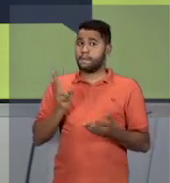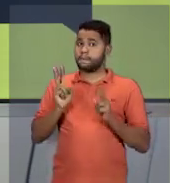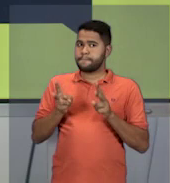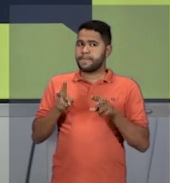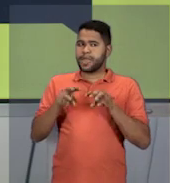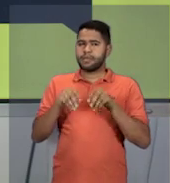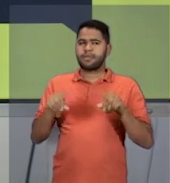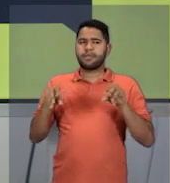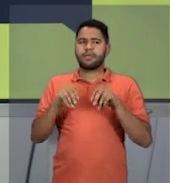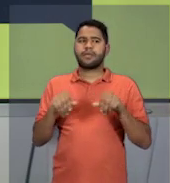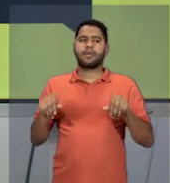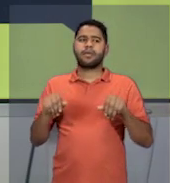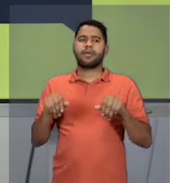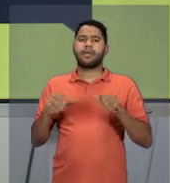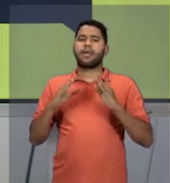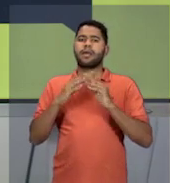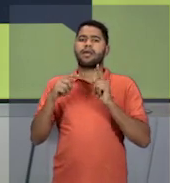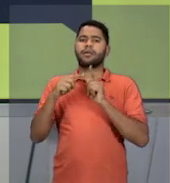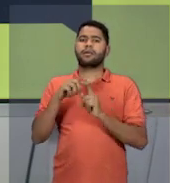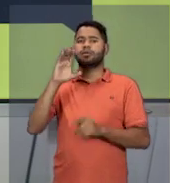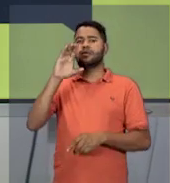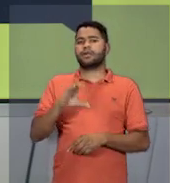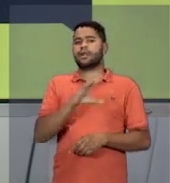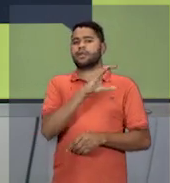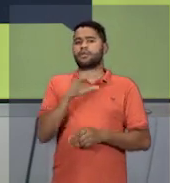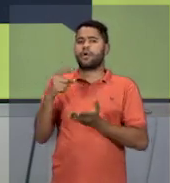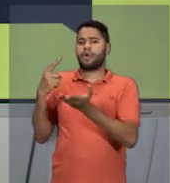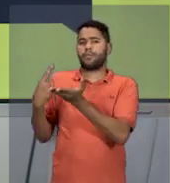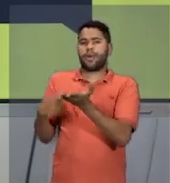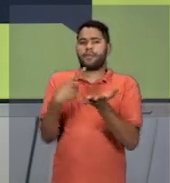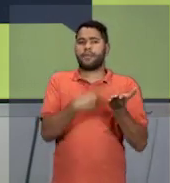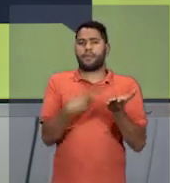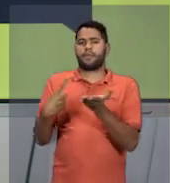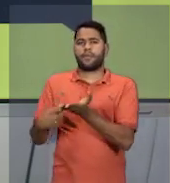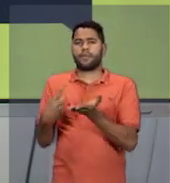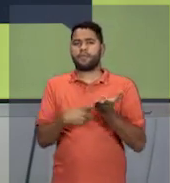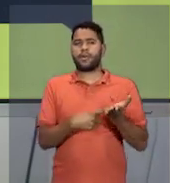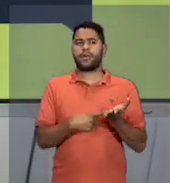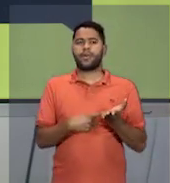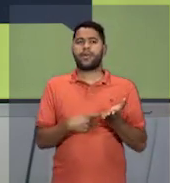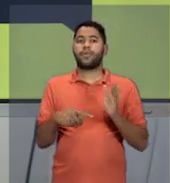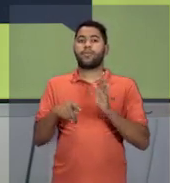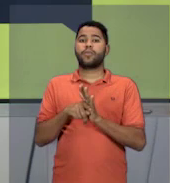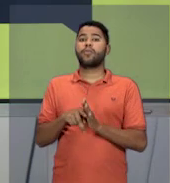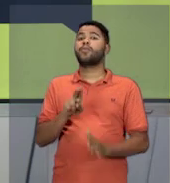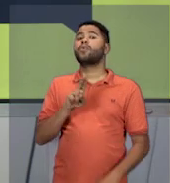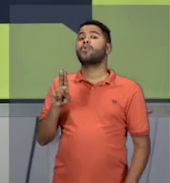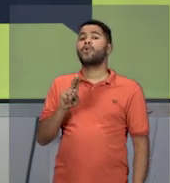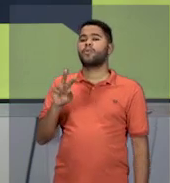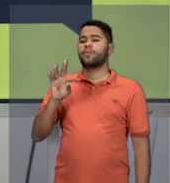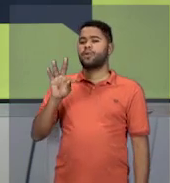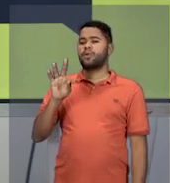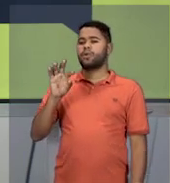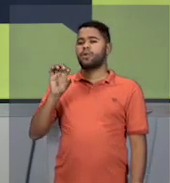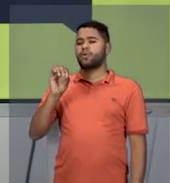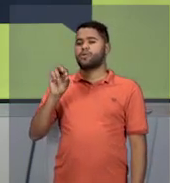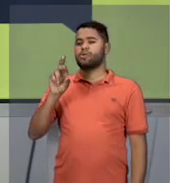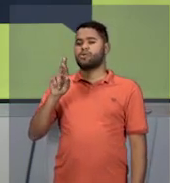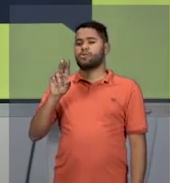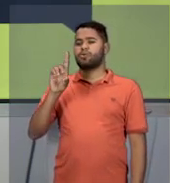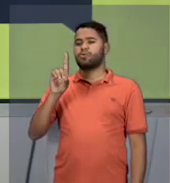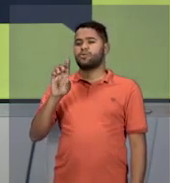territórios, a Igreja Católica resolve fazer um tratado entre os dois. O tratado chamado de Tordesilhas,